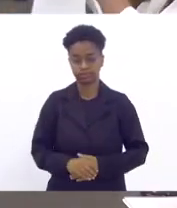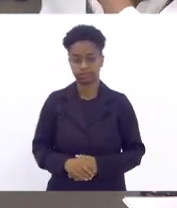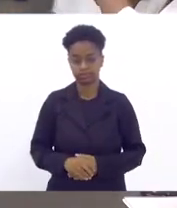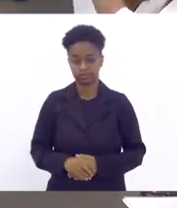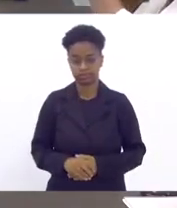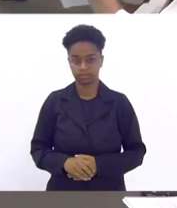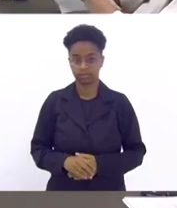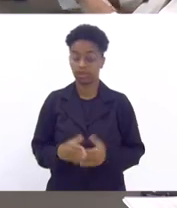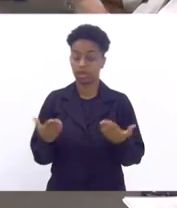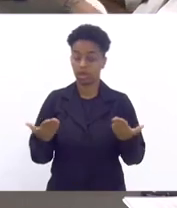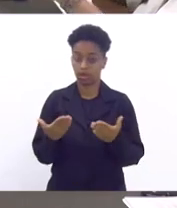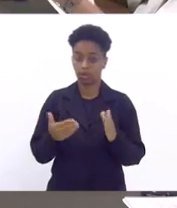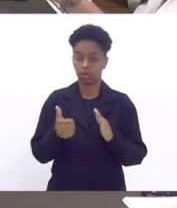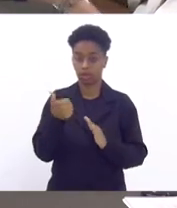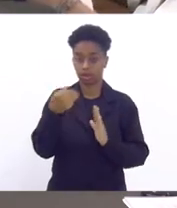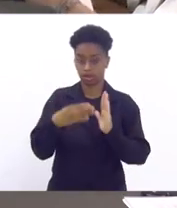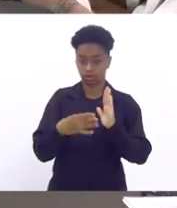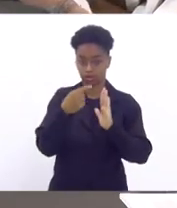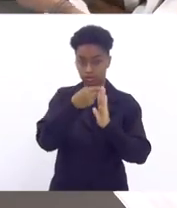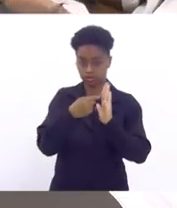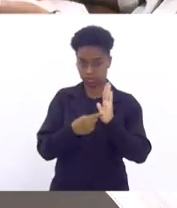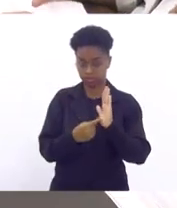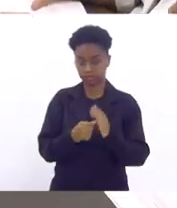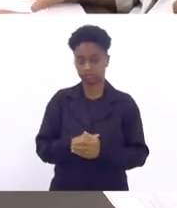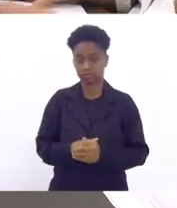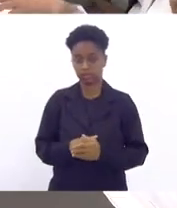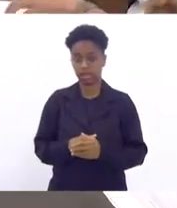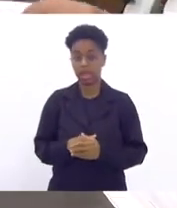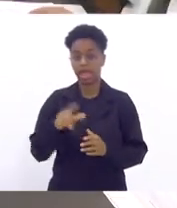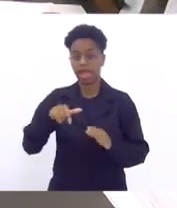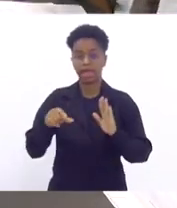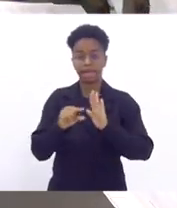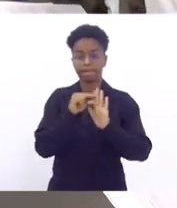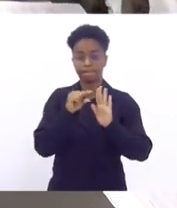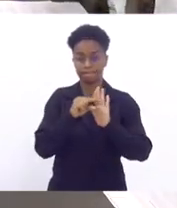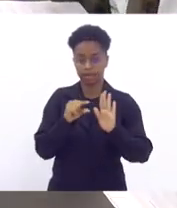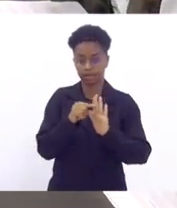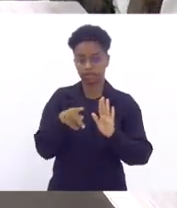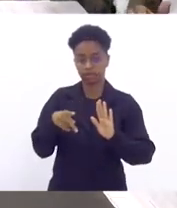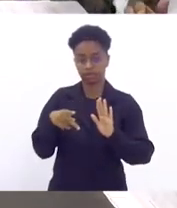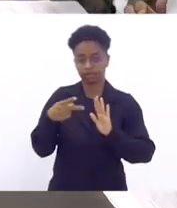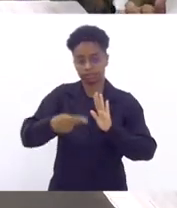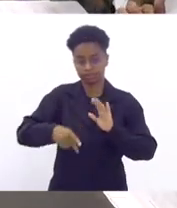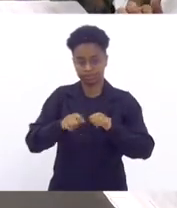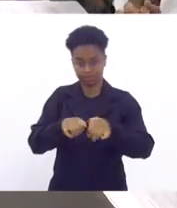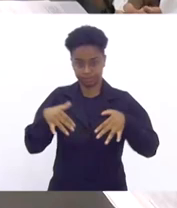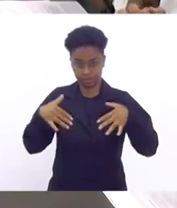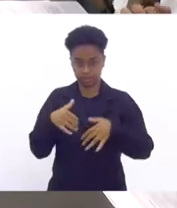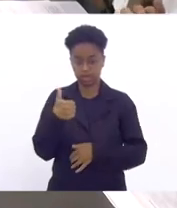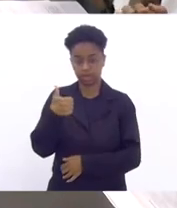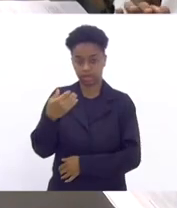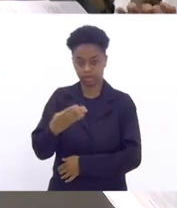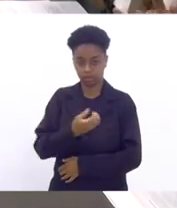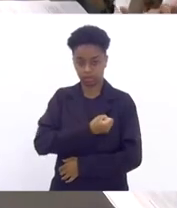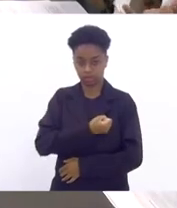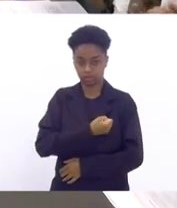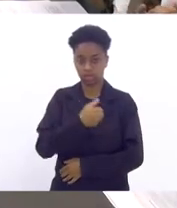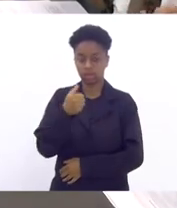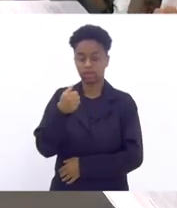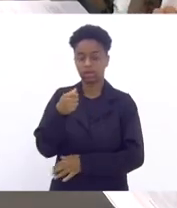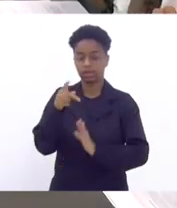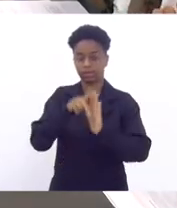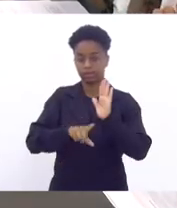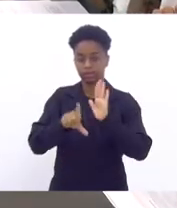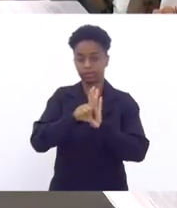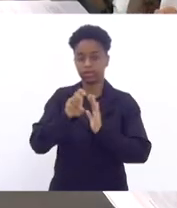passamos então o item 14 da pauta que é o bloco de emendas de plenário projeto primeiro 14 da pauta é o